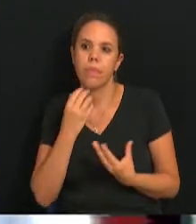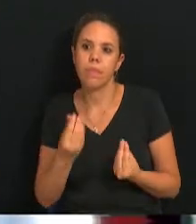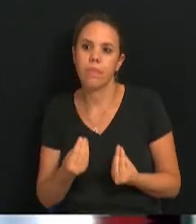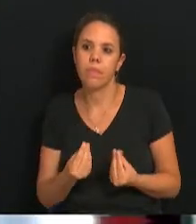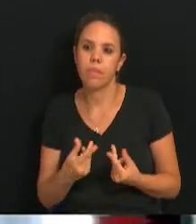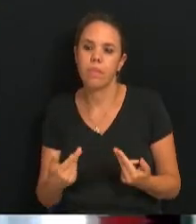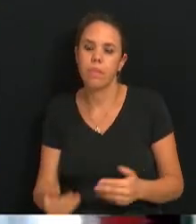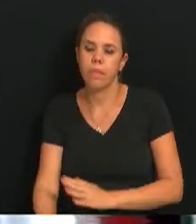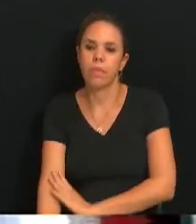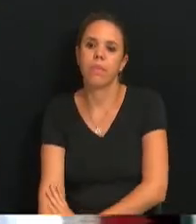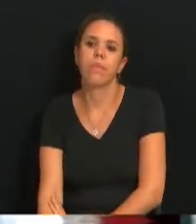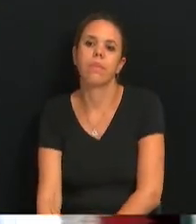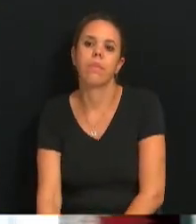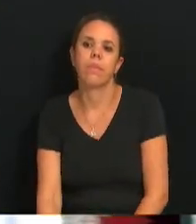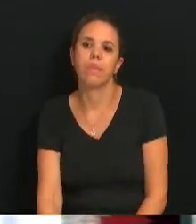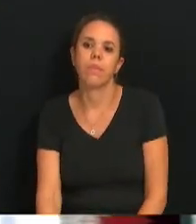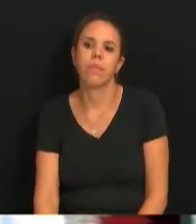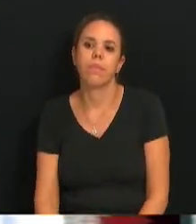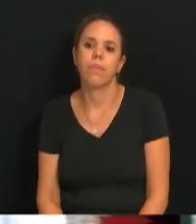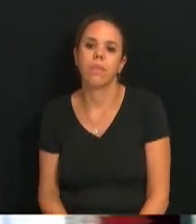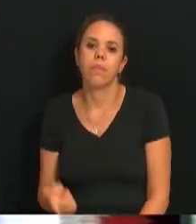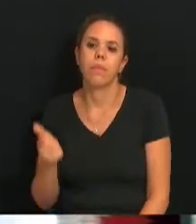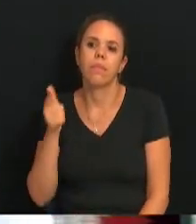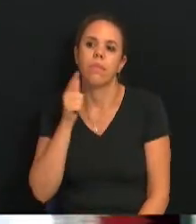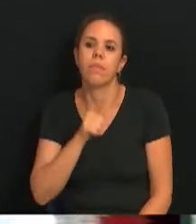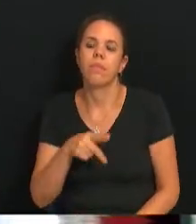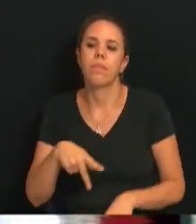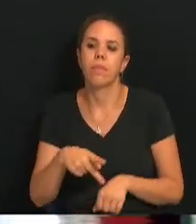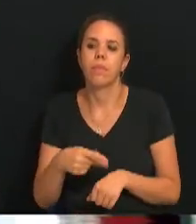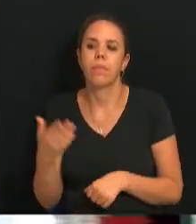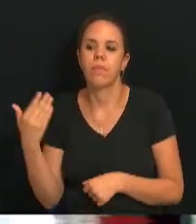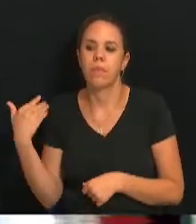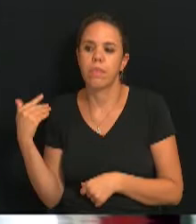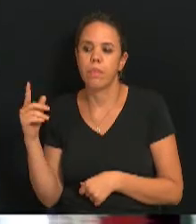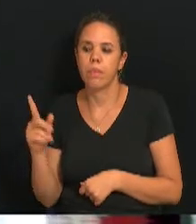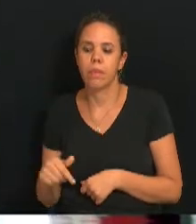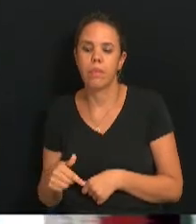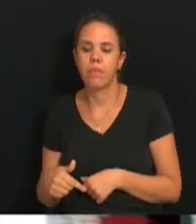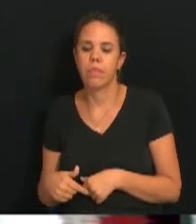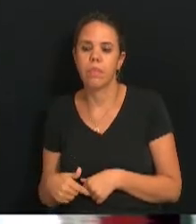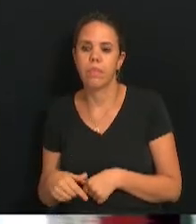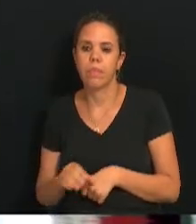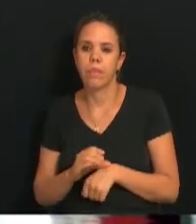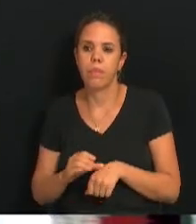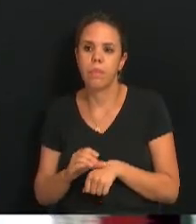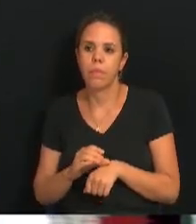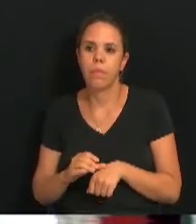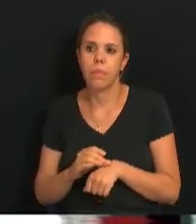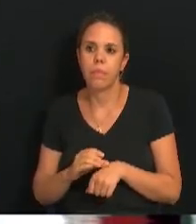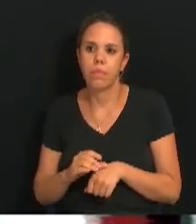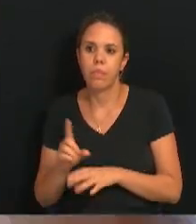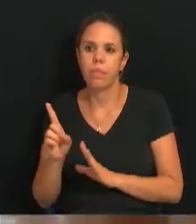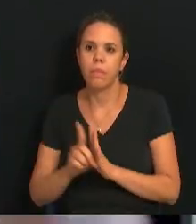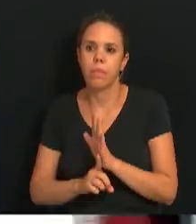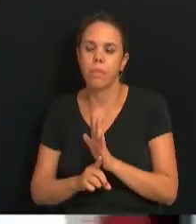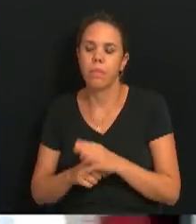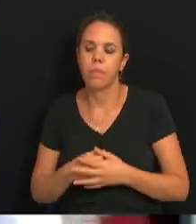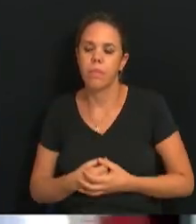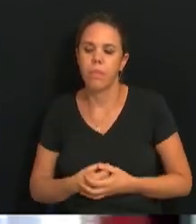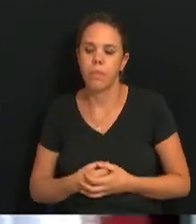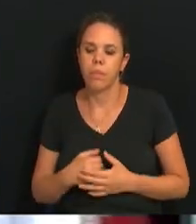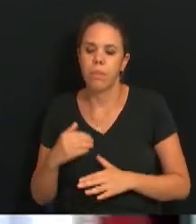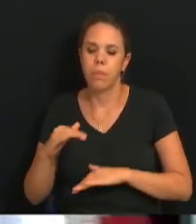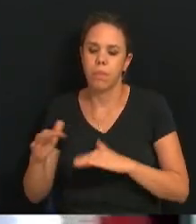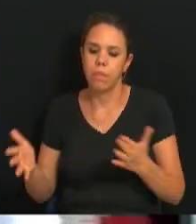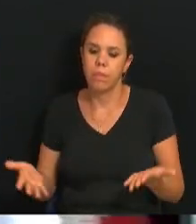porque o que se conseguiu no país naquele momento era um processo de constitucionalização dos direitos sociais, você elevar